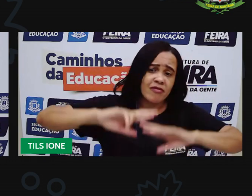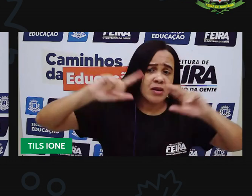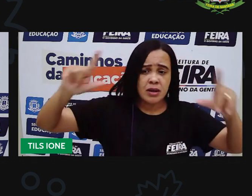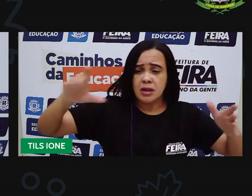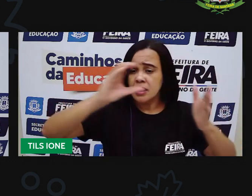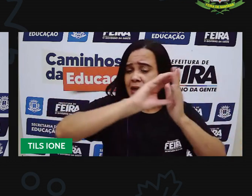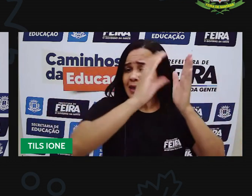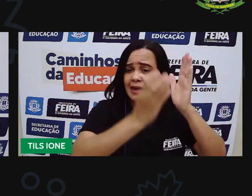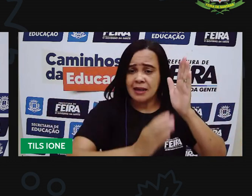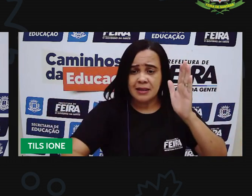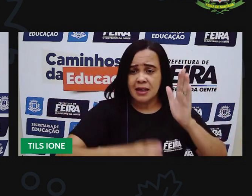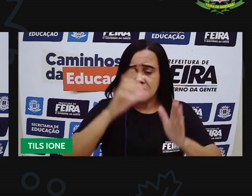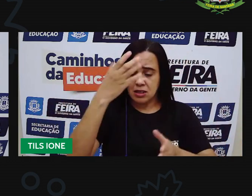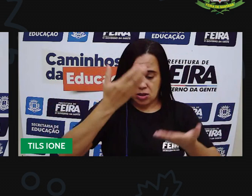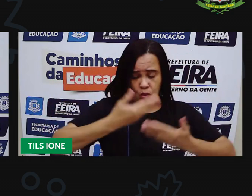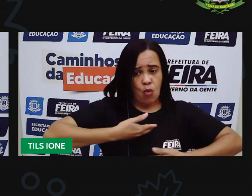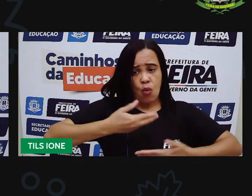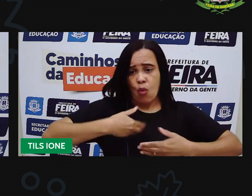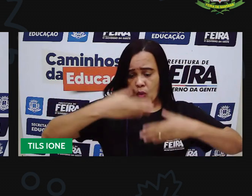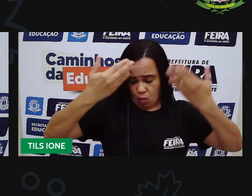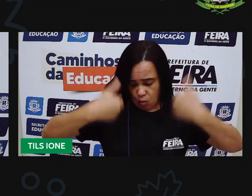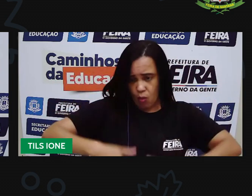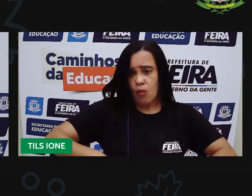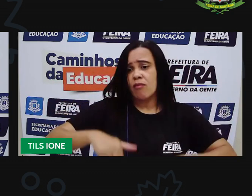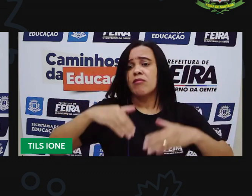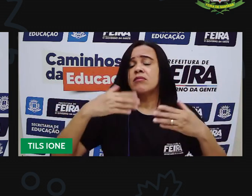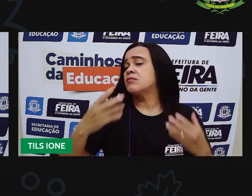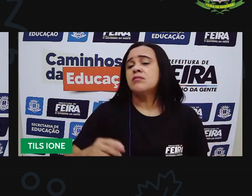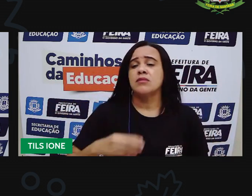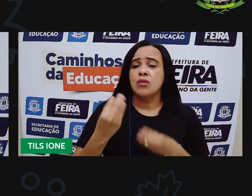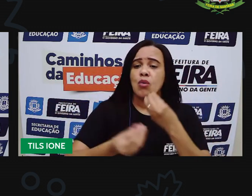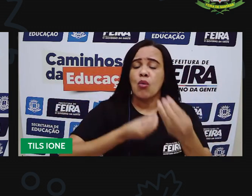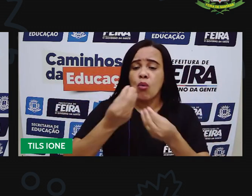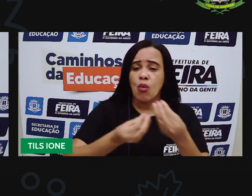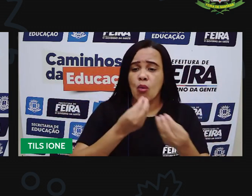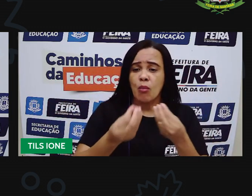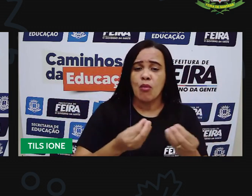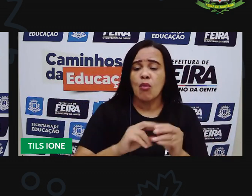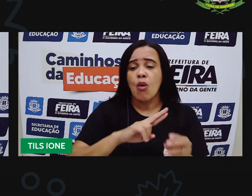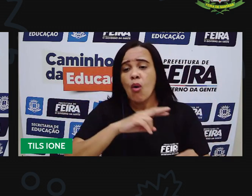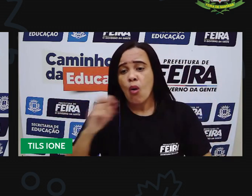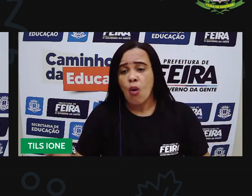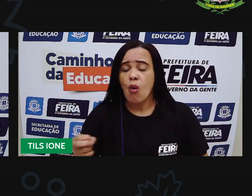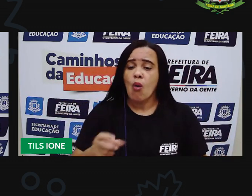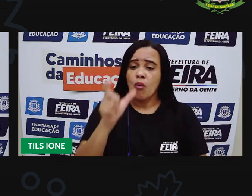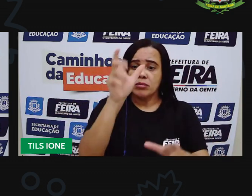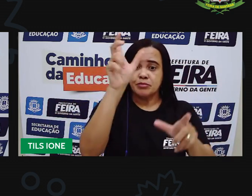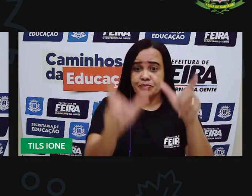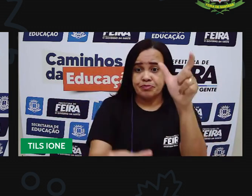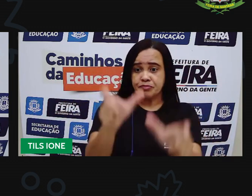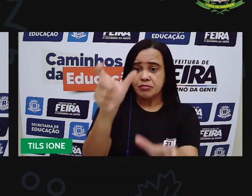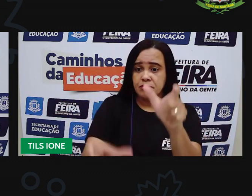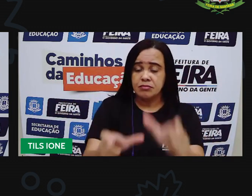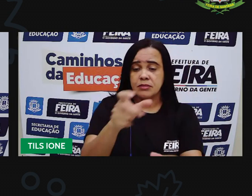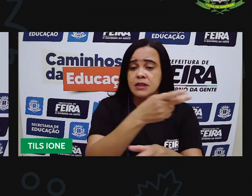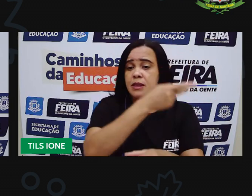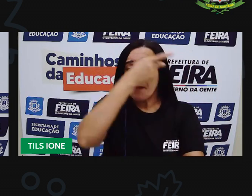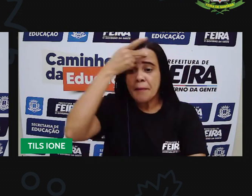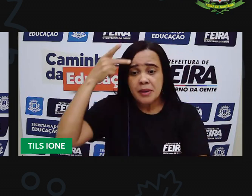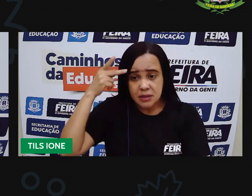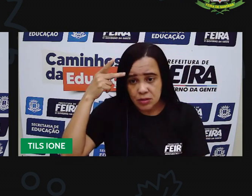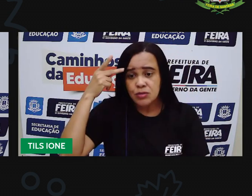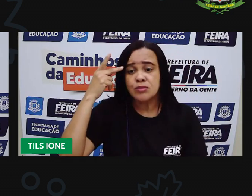características físicas, né, as observáveis, ou seja, características de personalidade, os